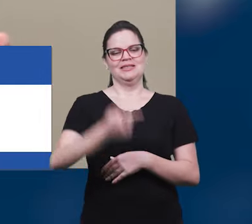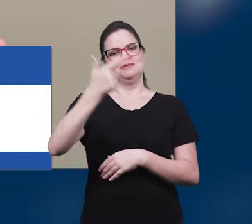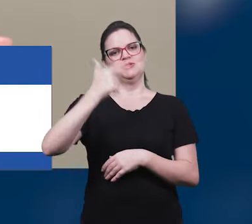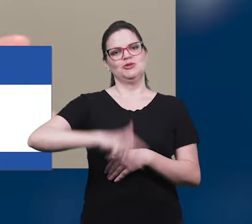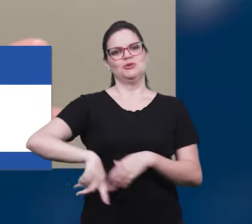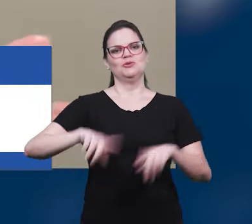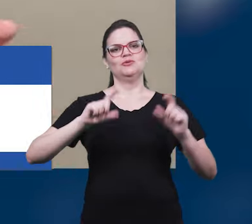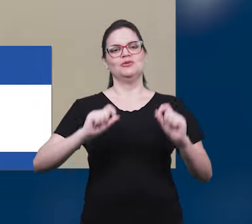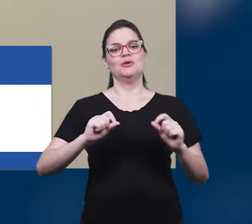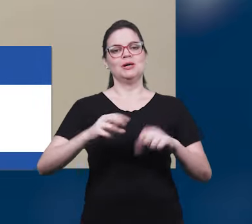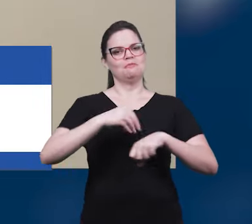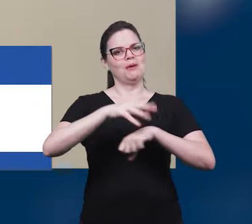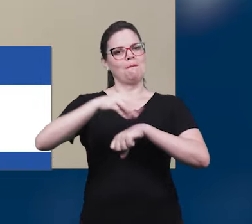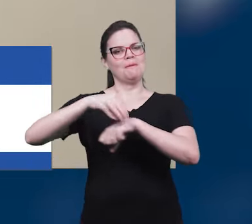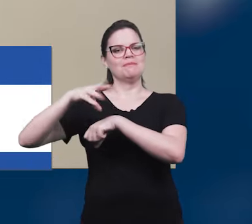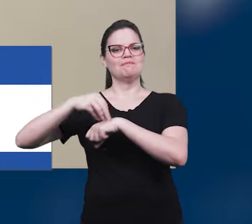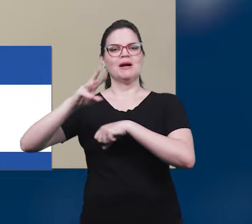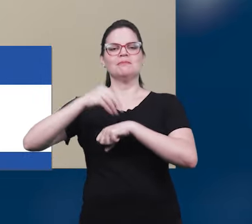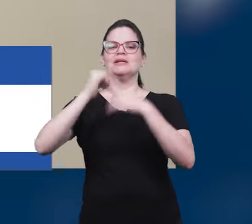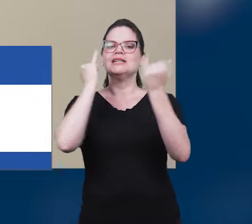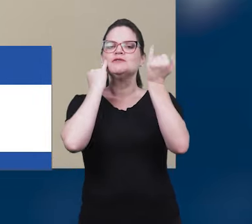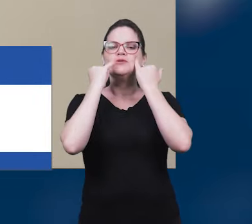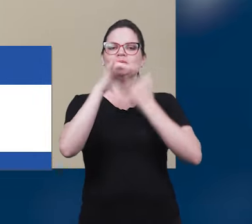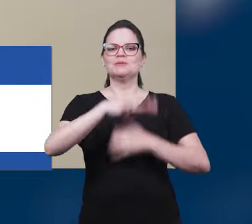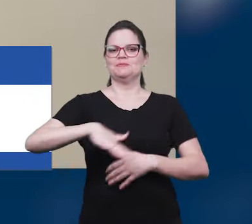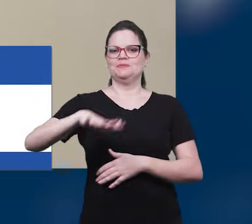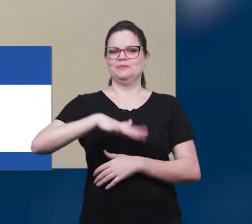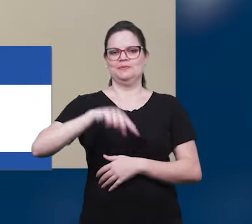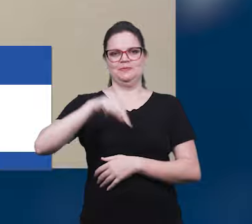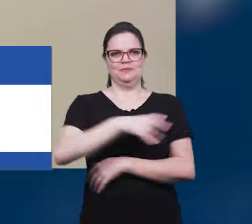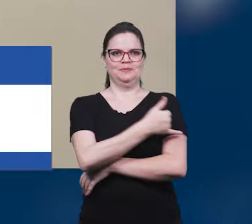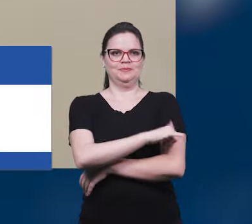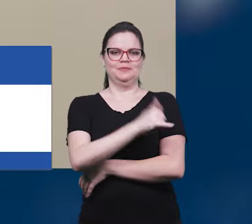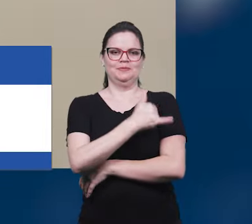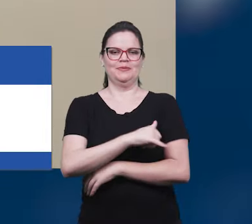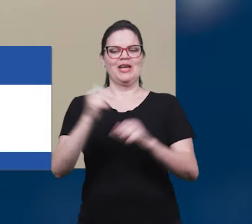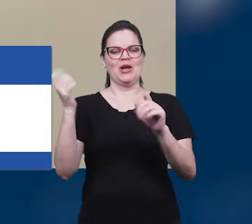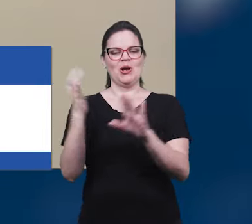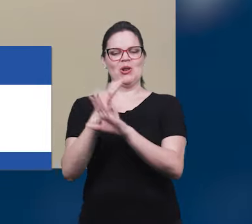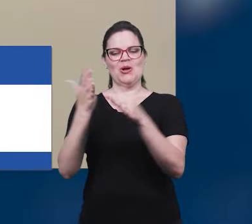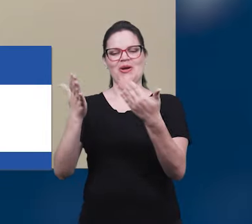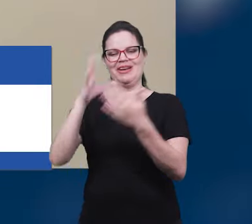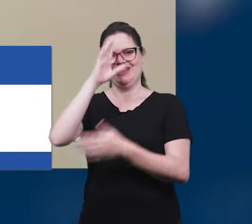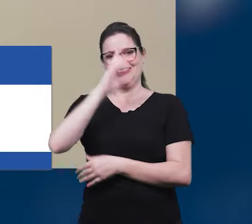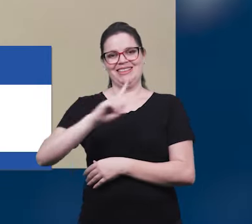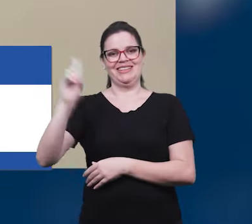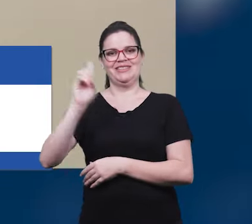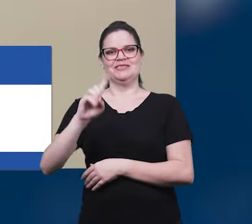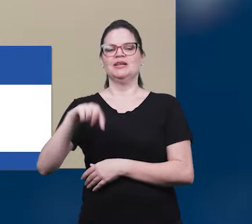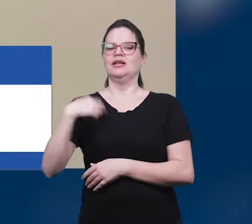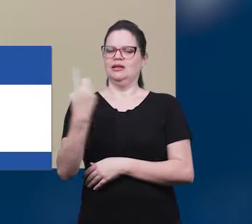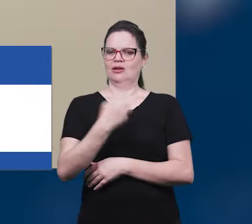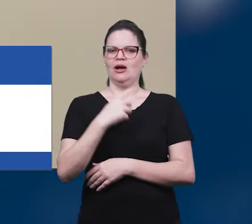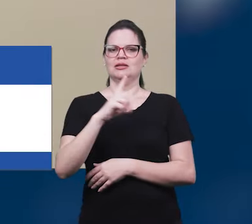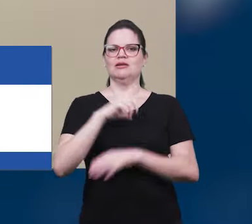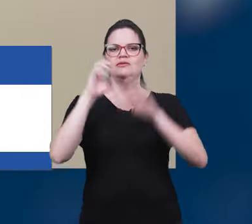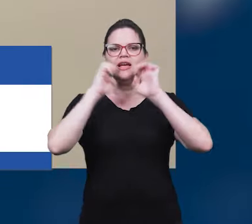uma vez para trazer as informações aqui da nossa região paraa honra e glória do Senhor temos tido as